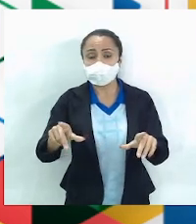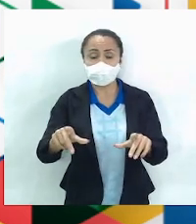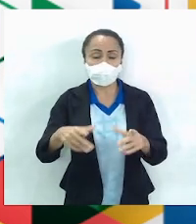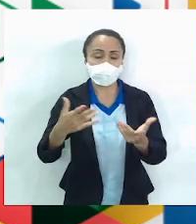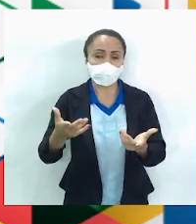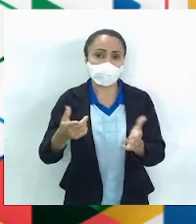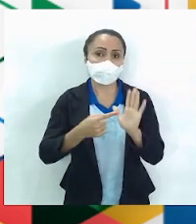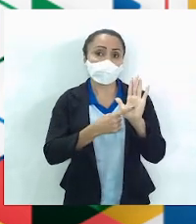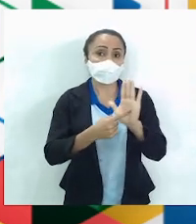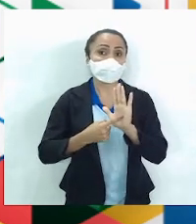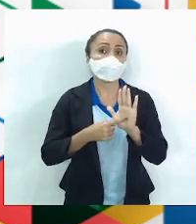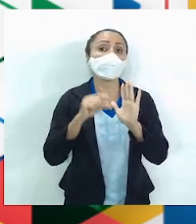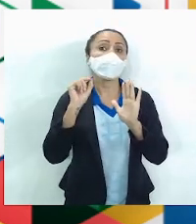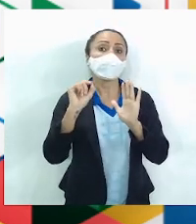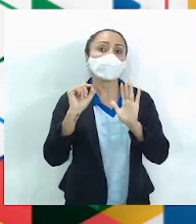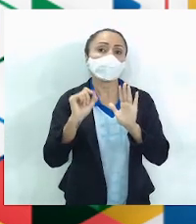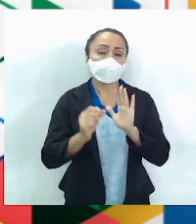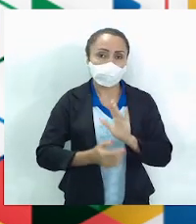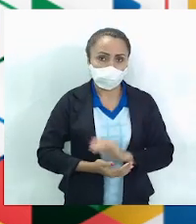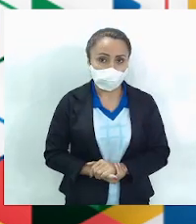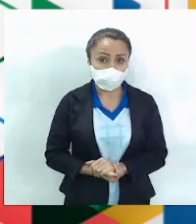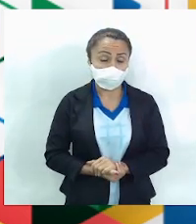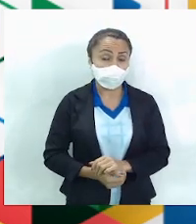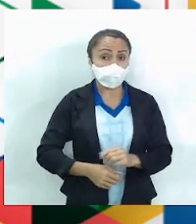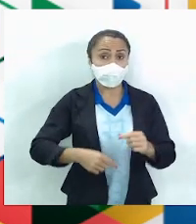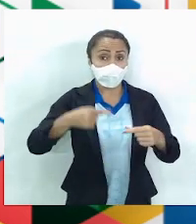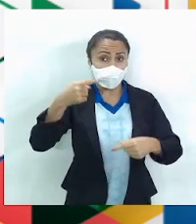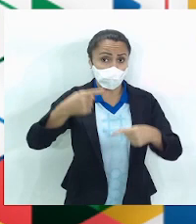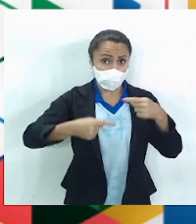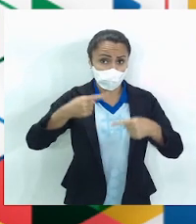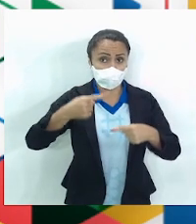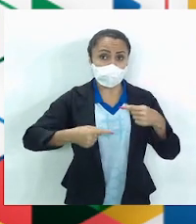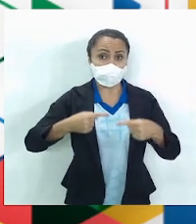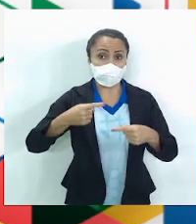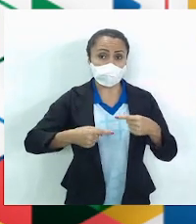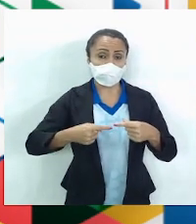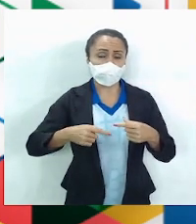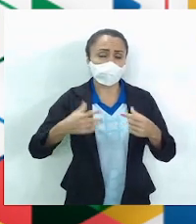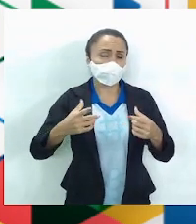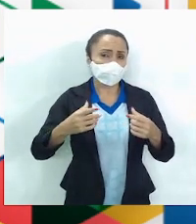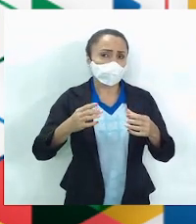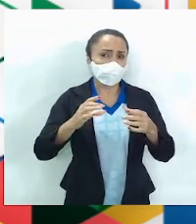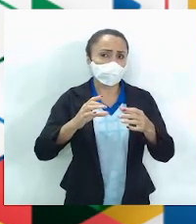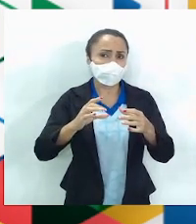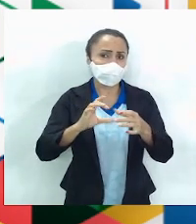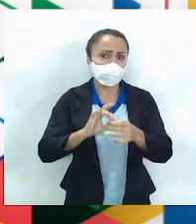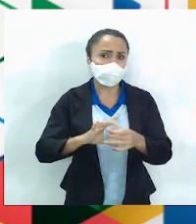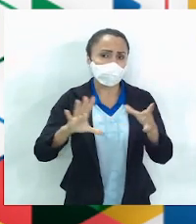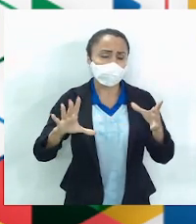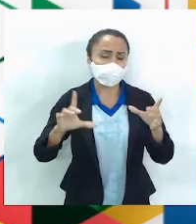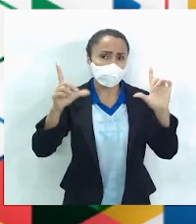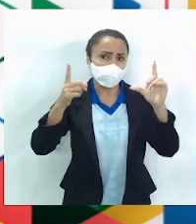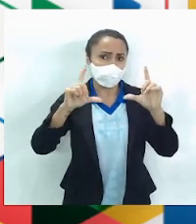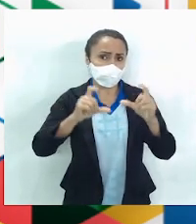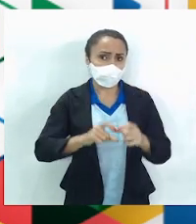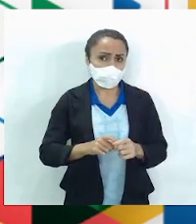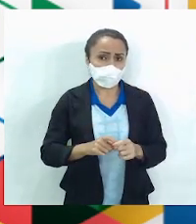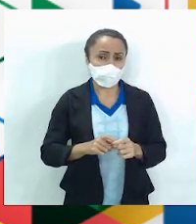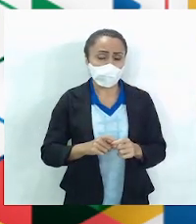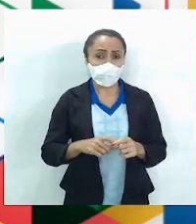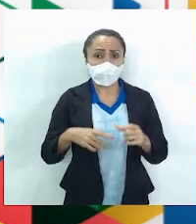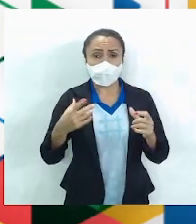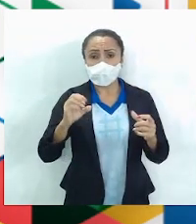quê? A. Uma política alfandegária que permite a redução ou isenção